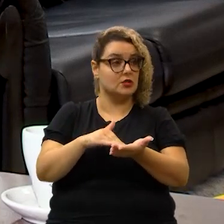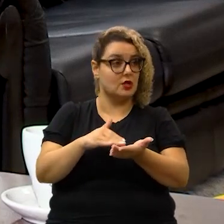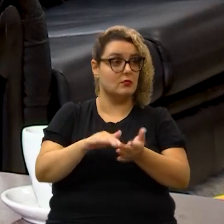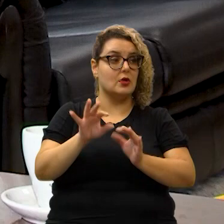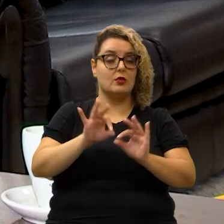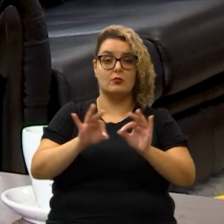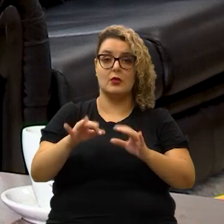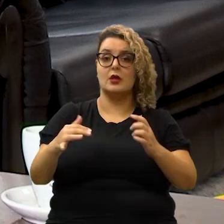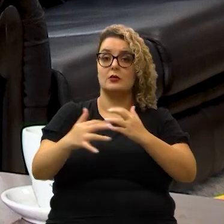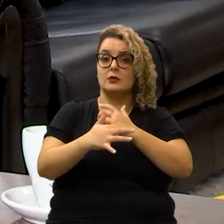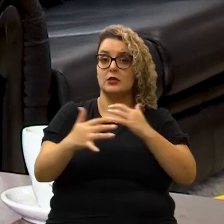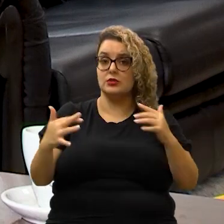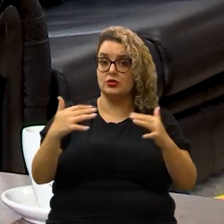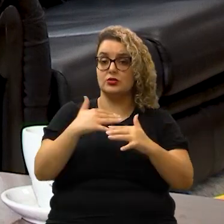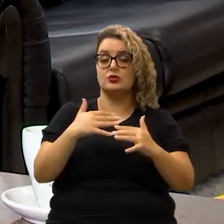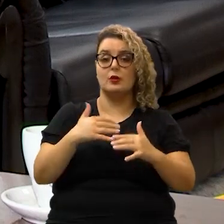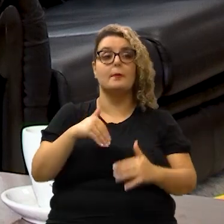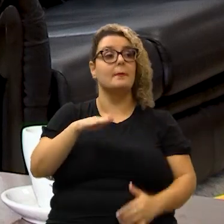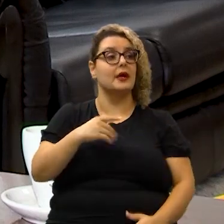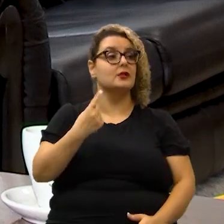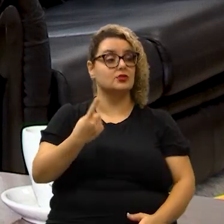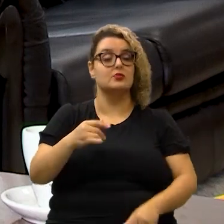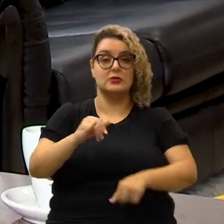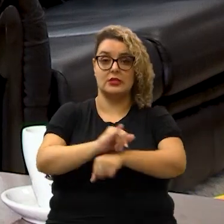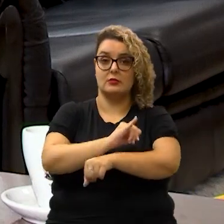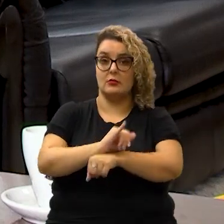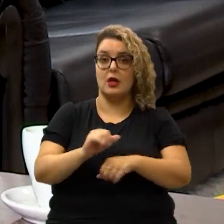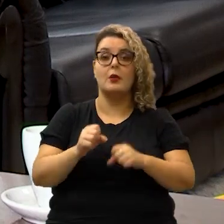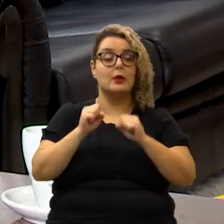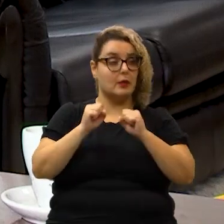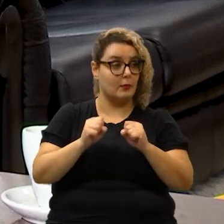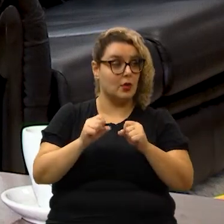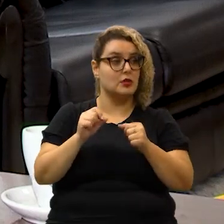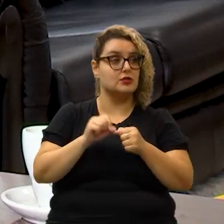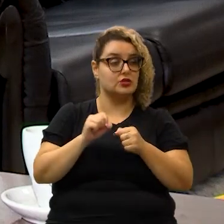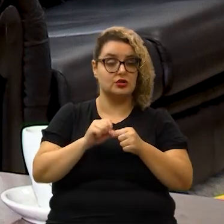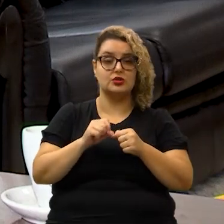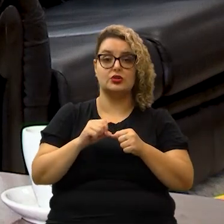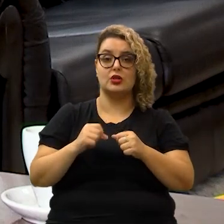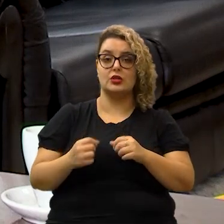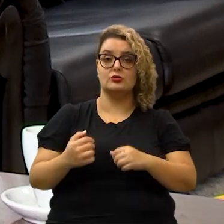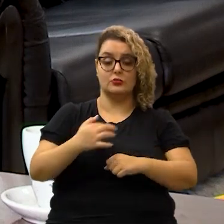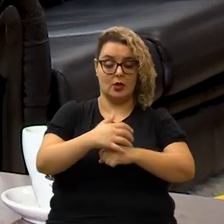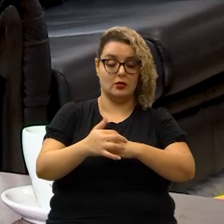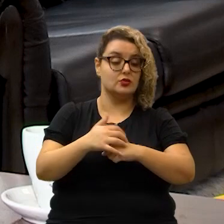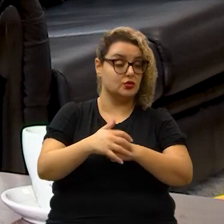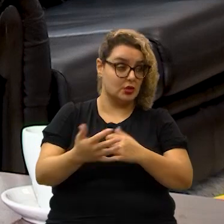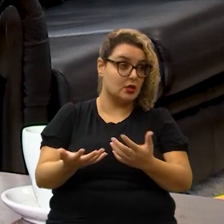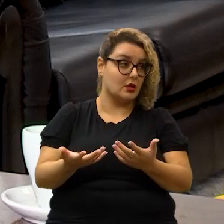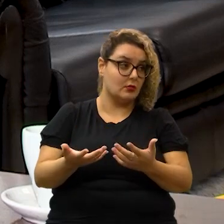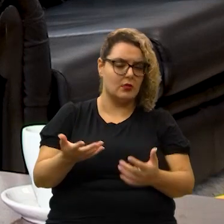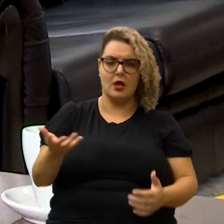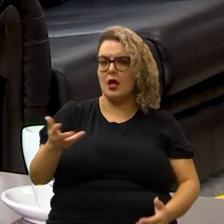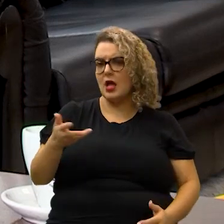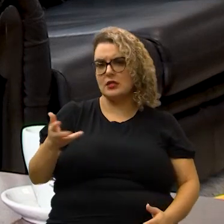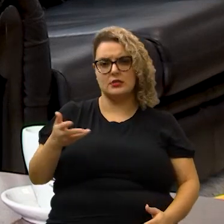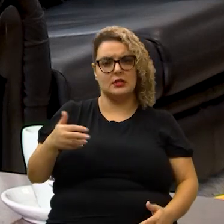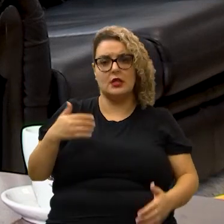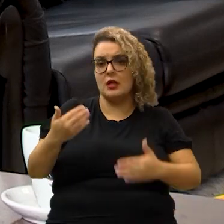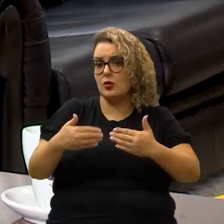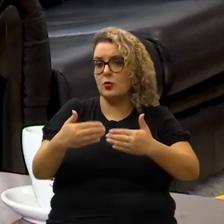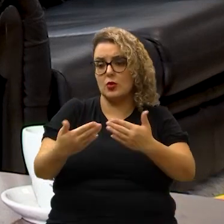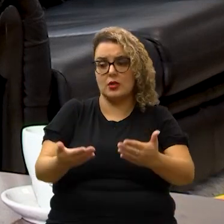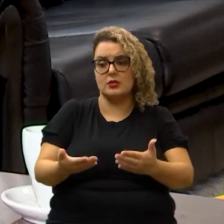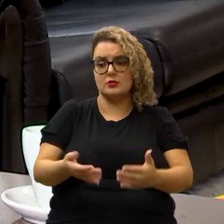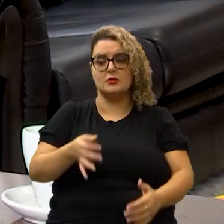Urbanismo, mais uma ferramenta para que isso possa ser feito de forma informatizada, isso acelera o processo e